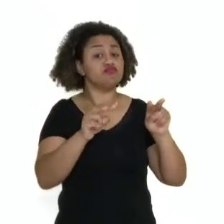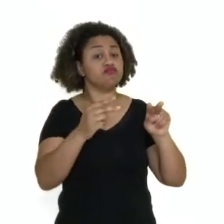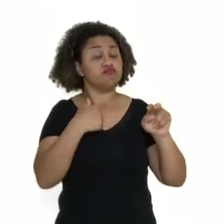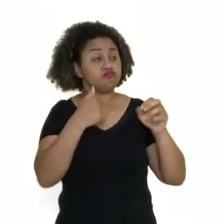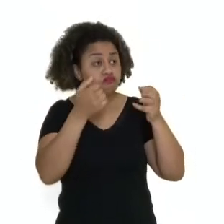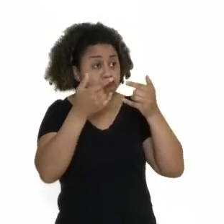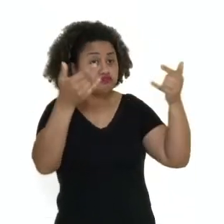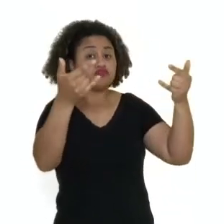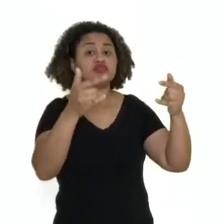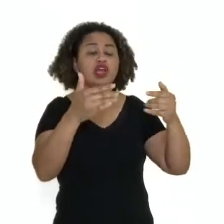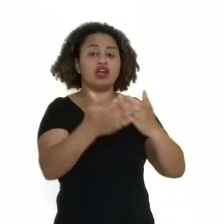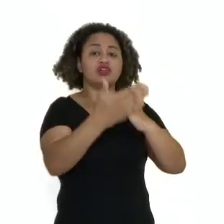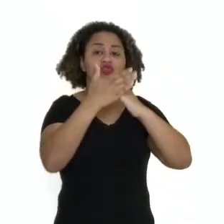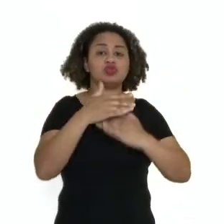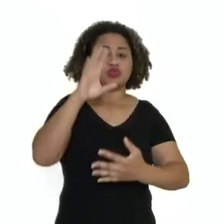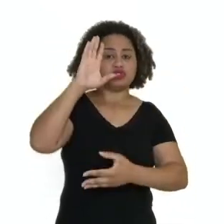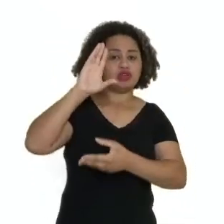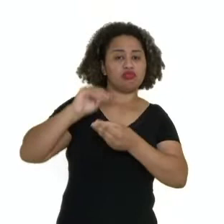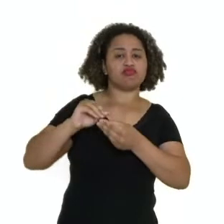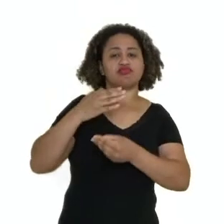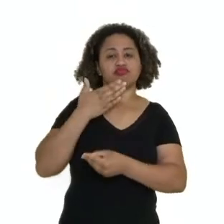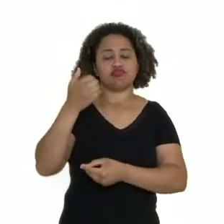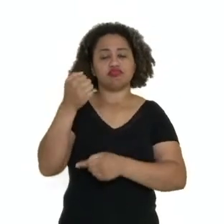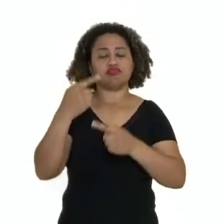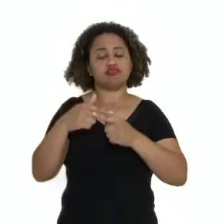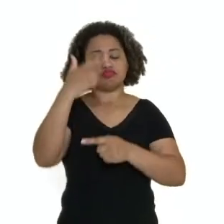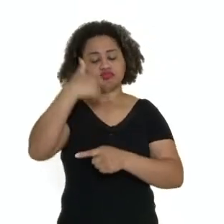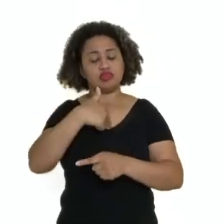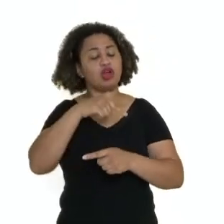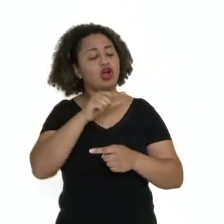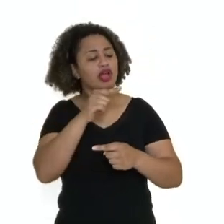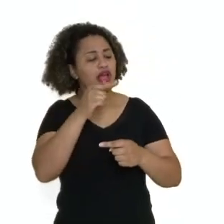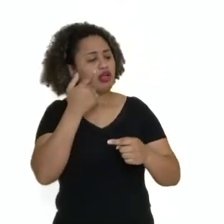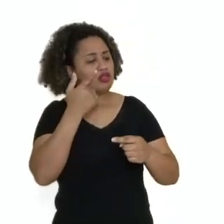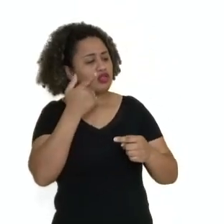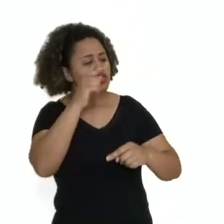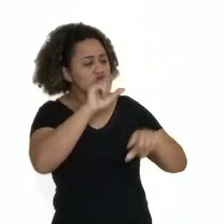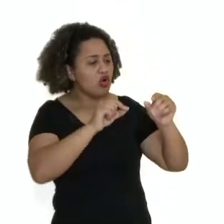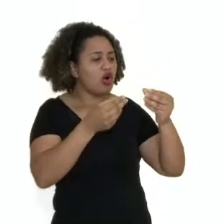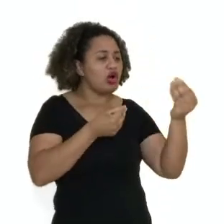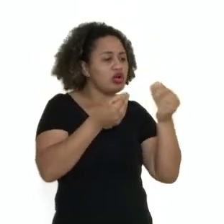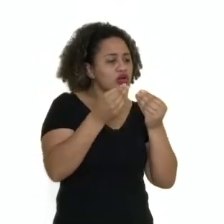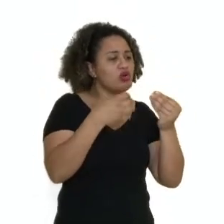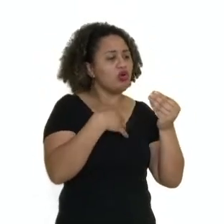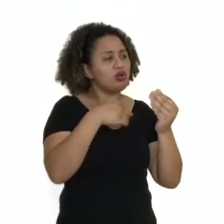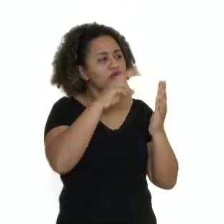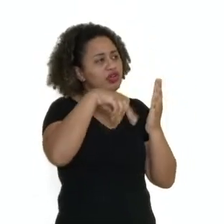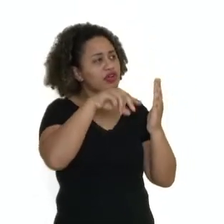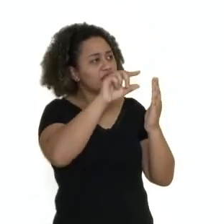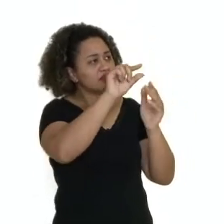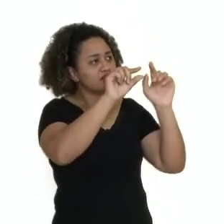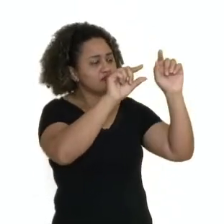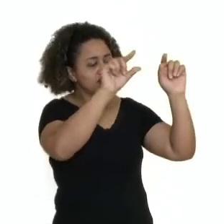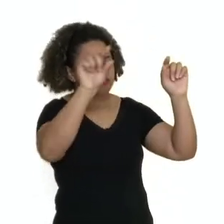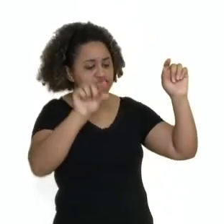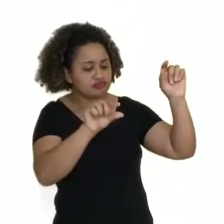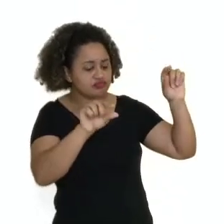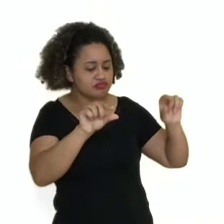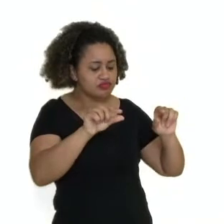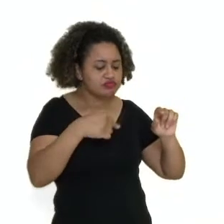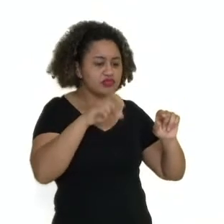na compreensão, já que o usuário decide que forma, né, ele vai ler o gráfico, se ele vai